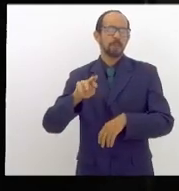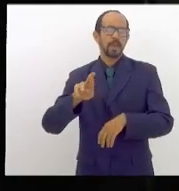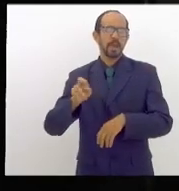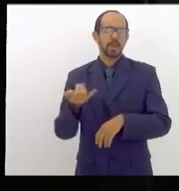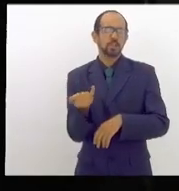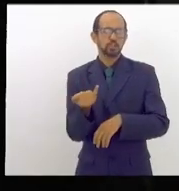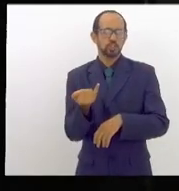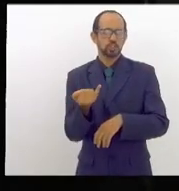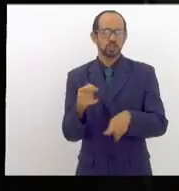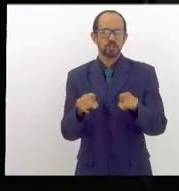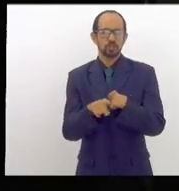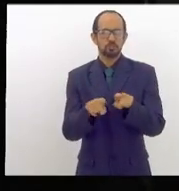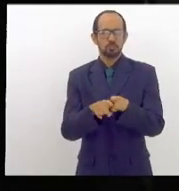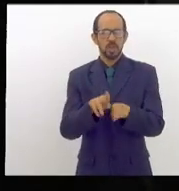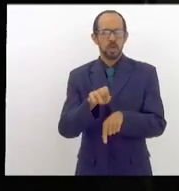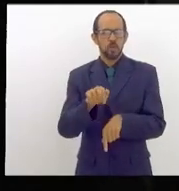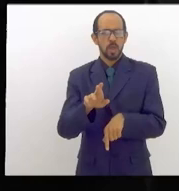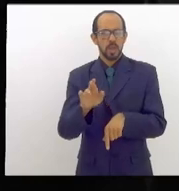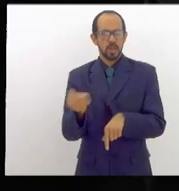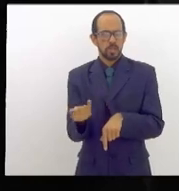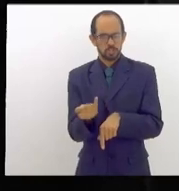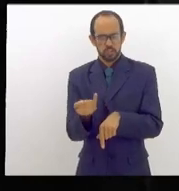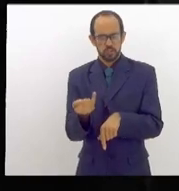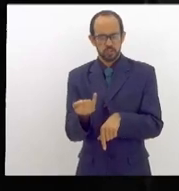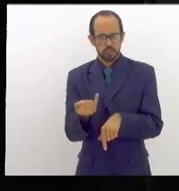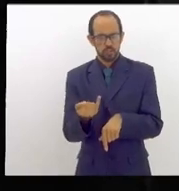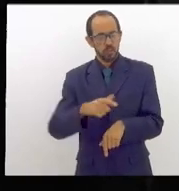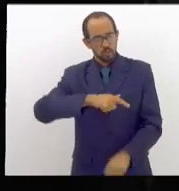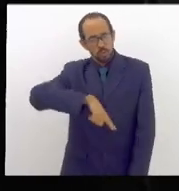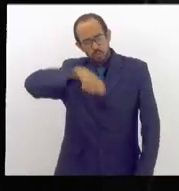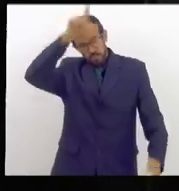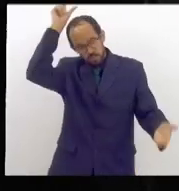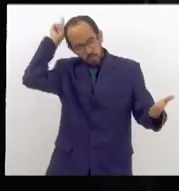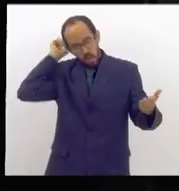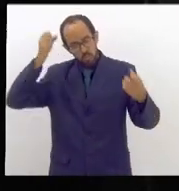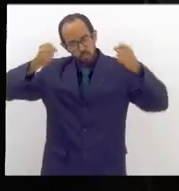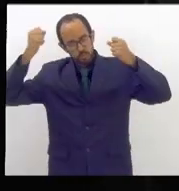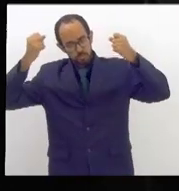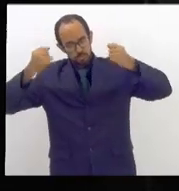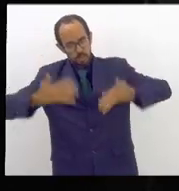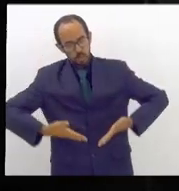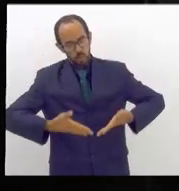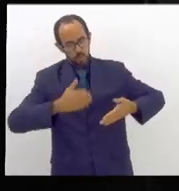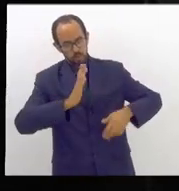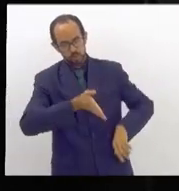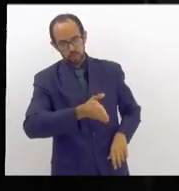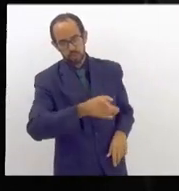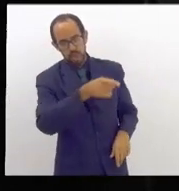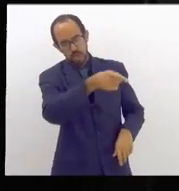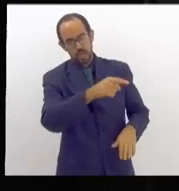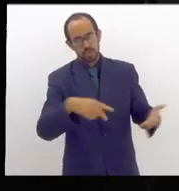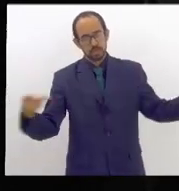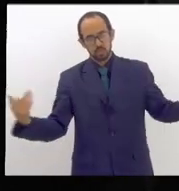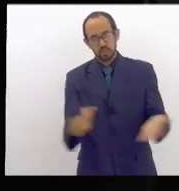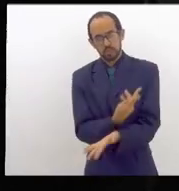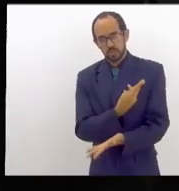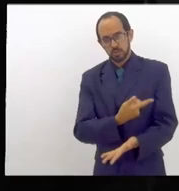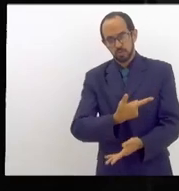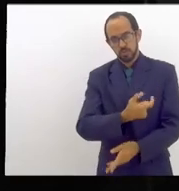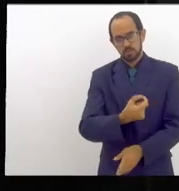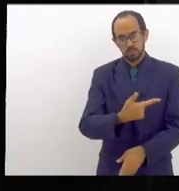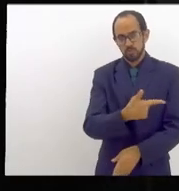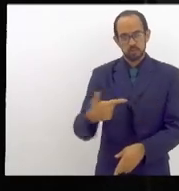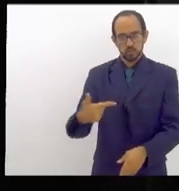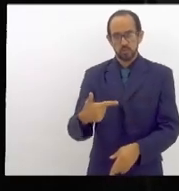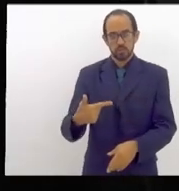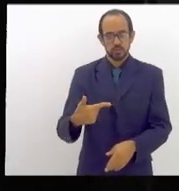a UERJ no caso da fundação você perde Luiz Paulo mencionou esse processo que se consolidou em 2022